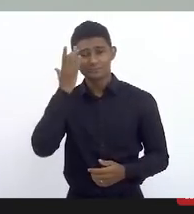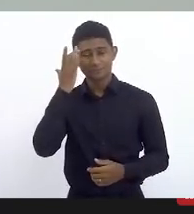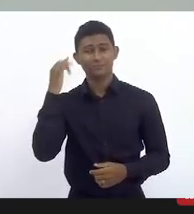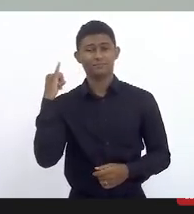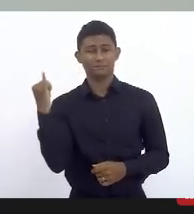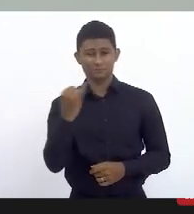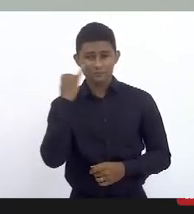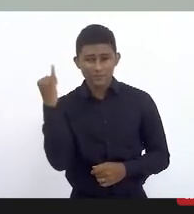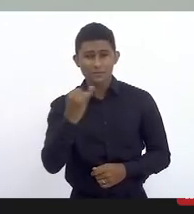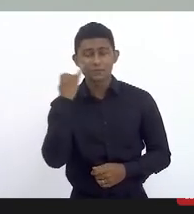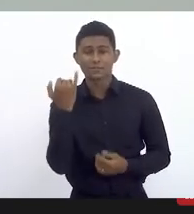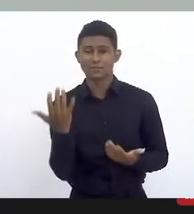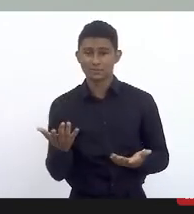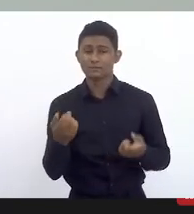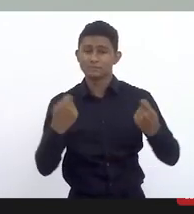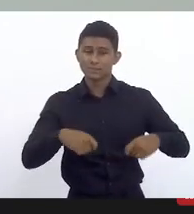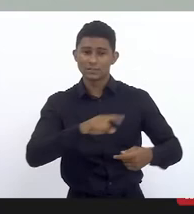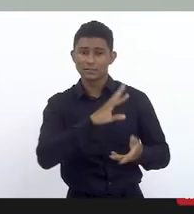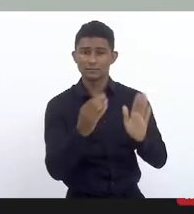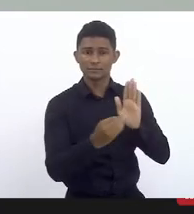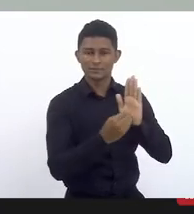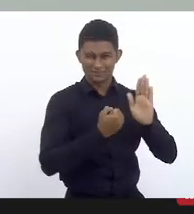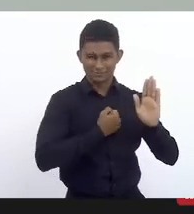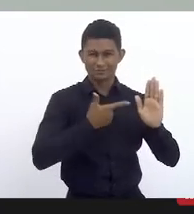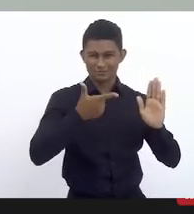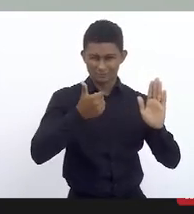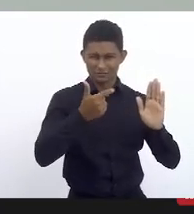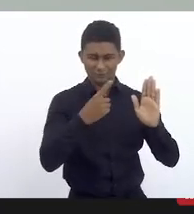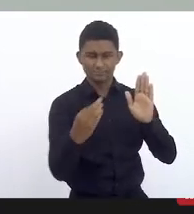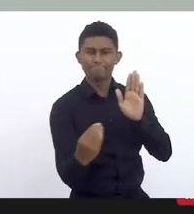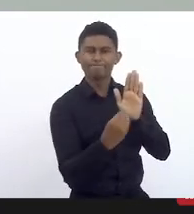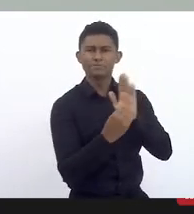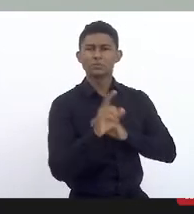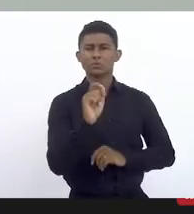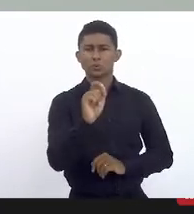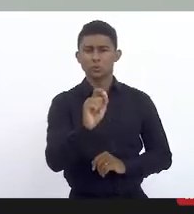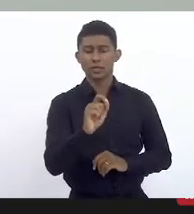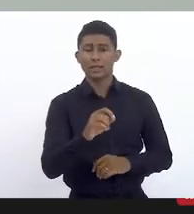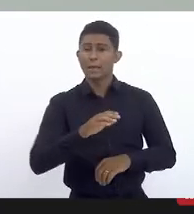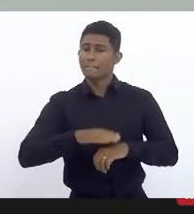seja acrescido na aditiva 12 essa menção a